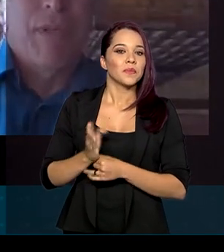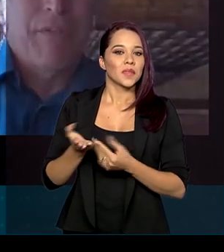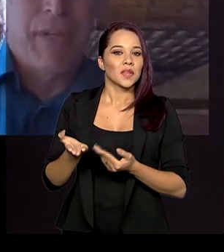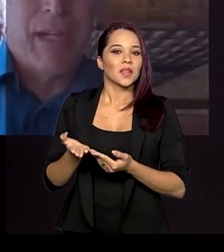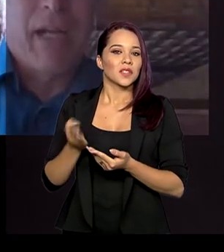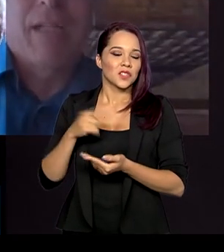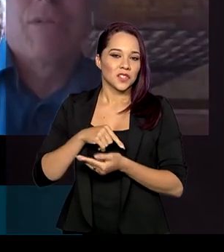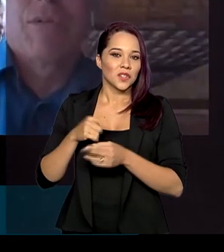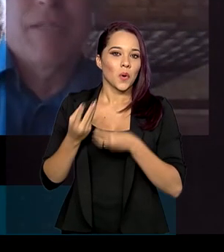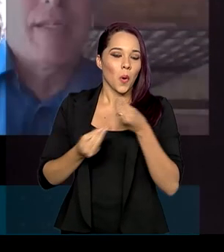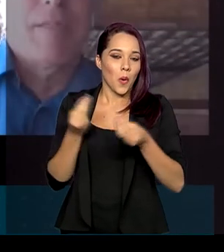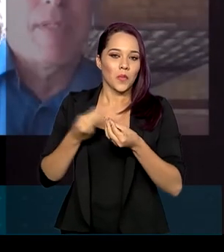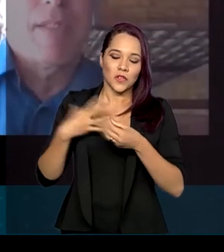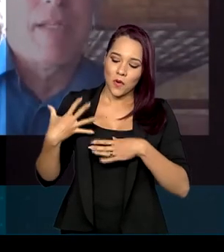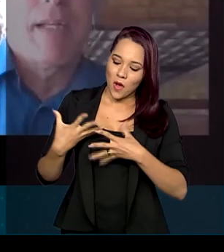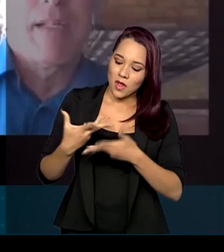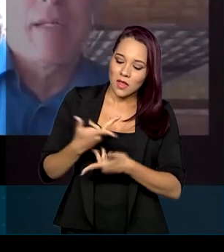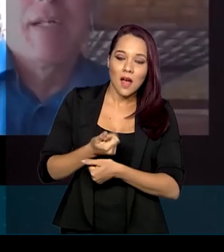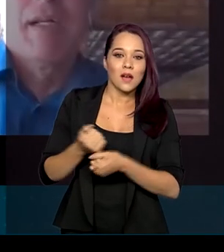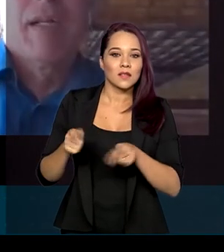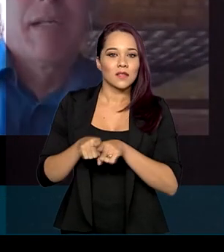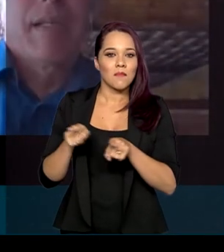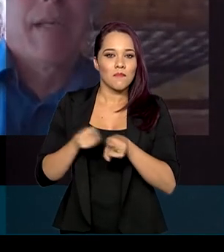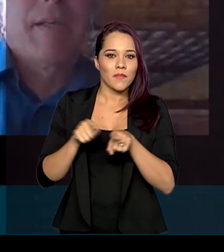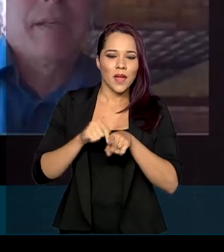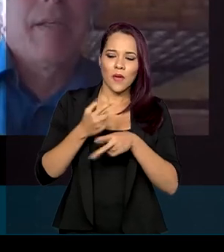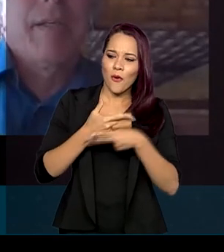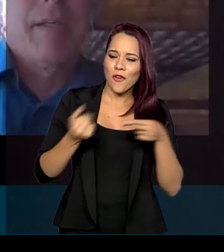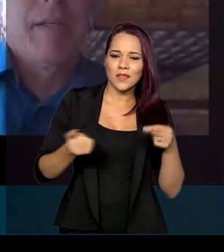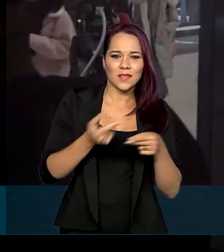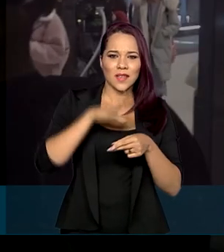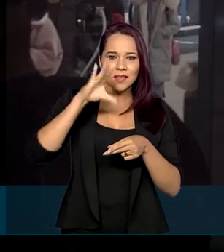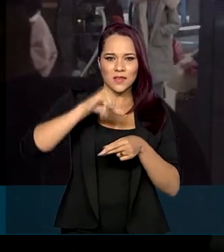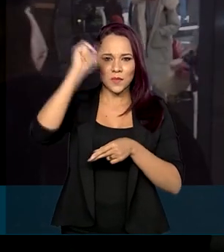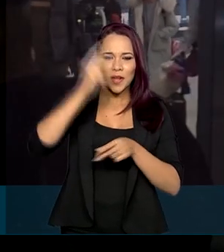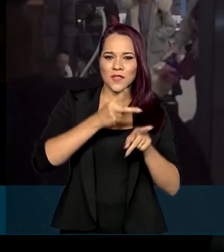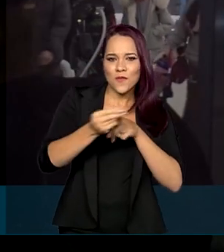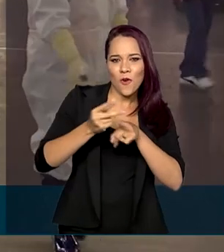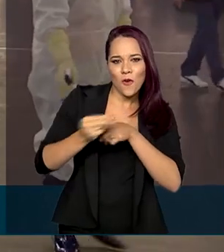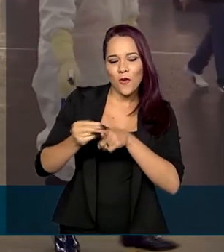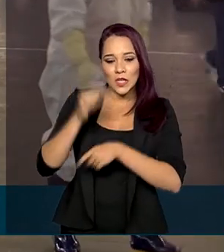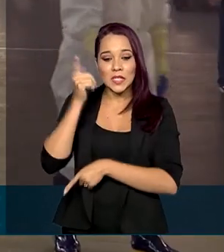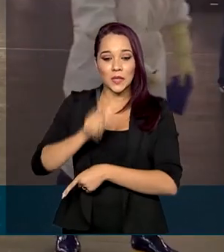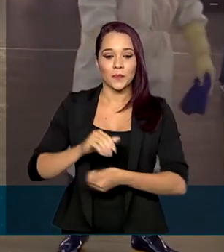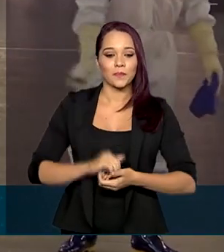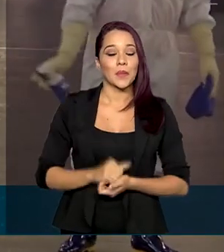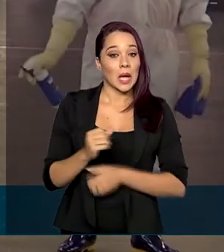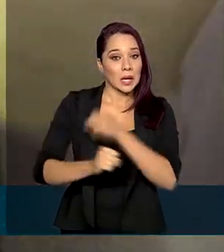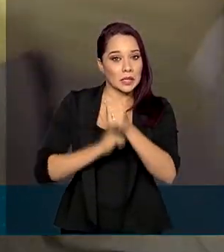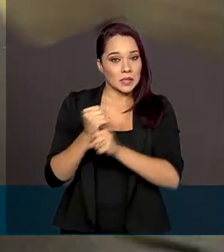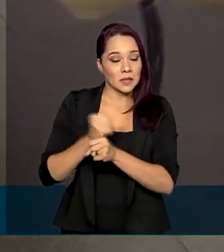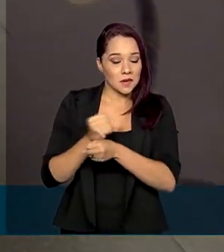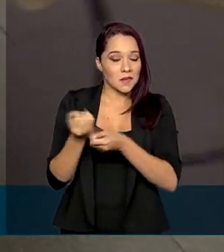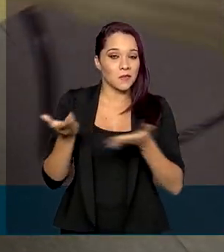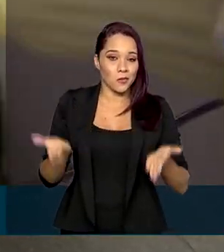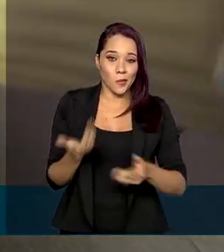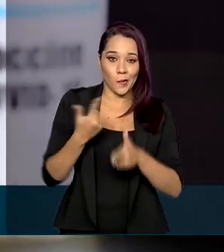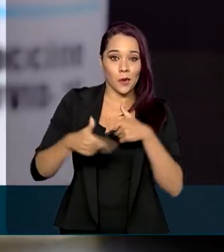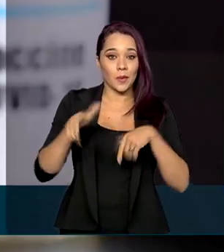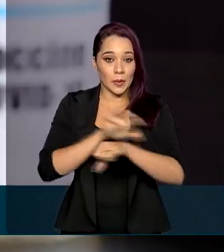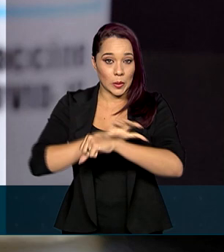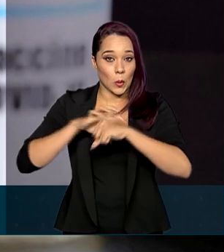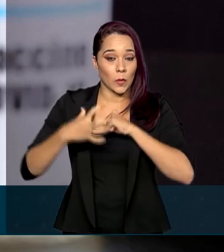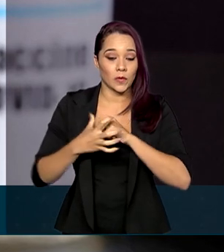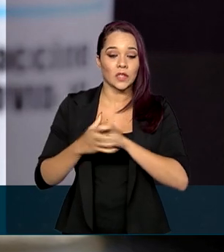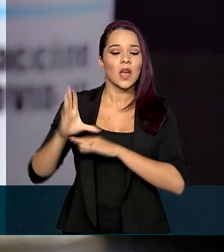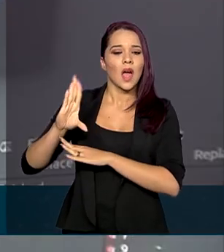qualificado e as conquistas da ciência brasileira. Esse ano, com a chegada do novo coronavírus,